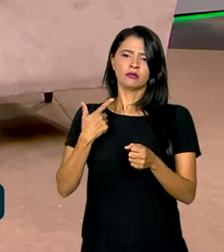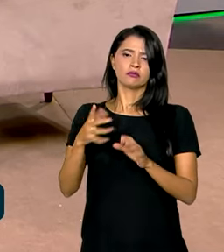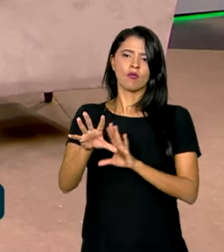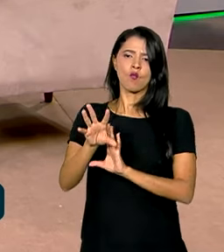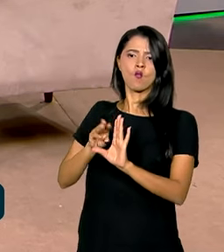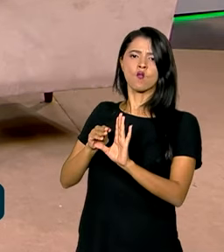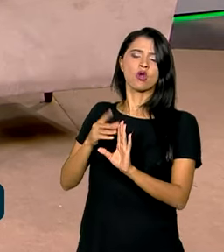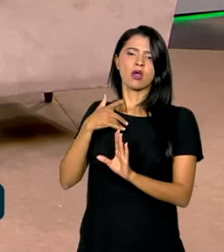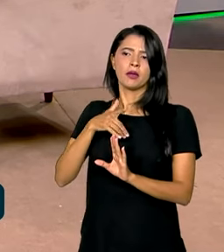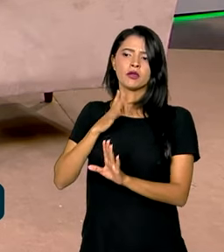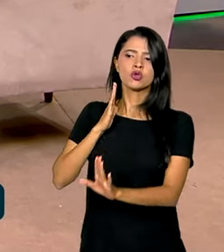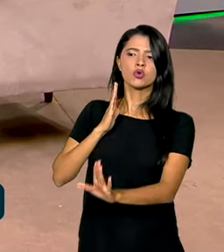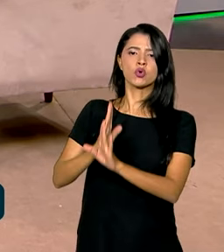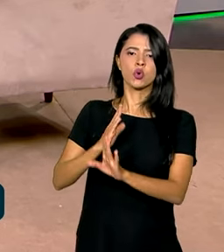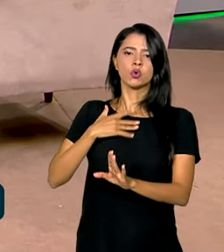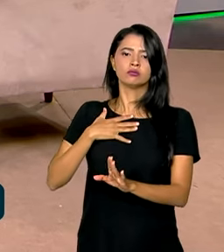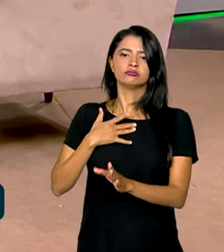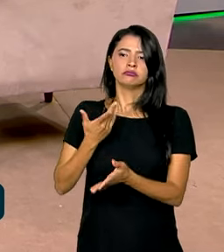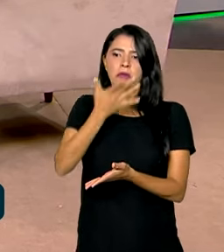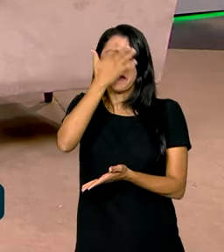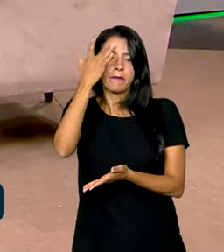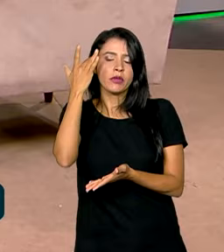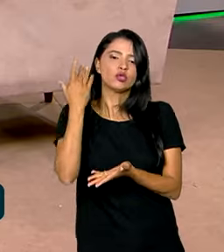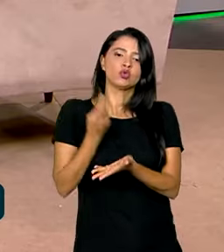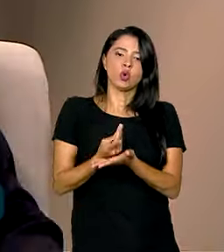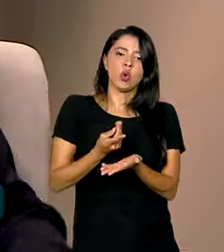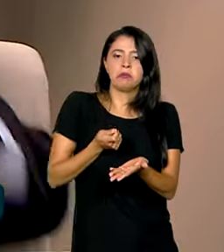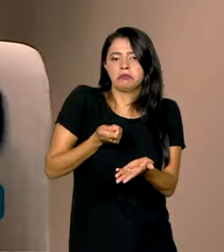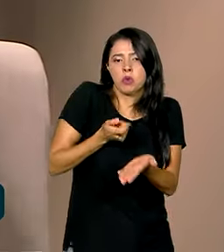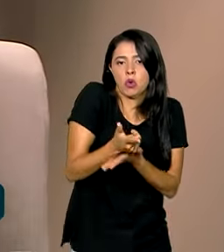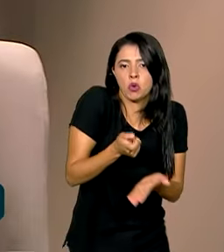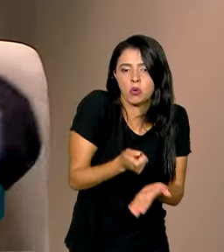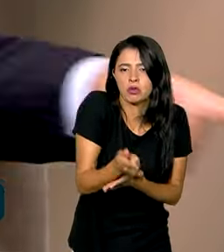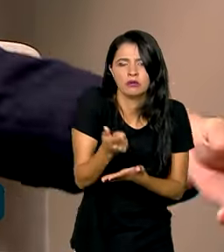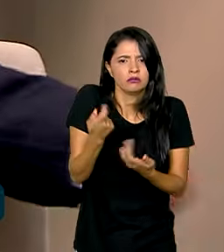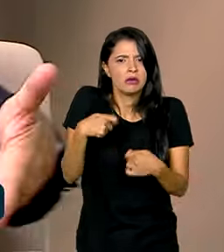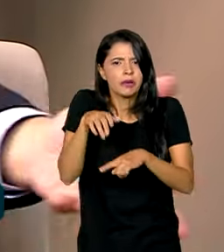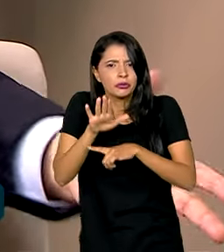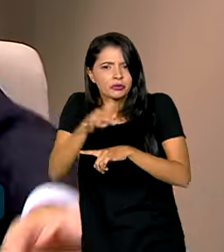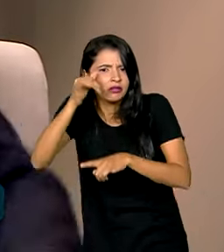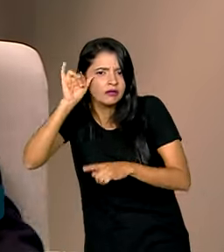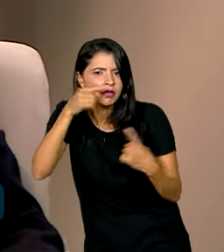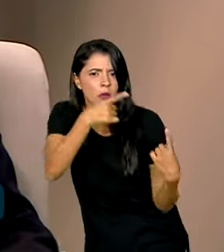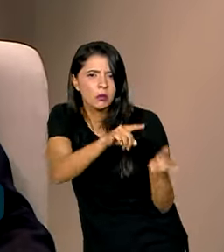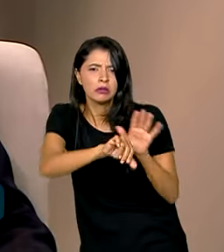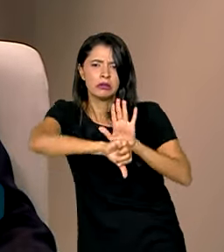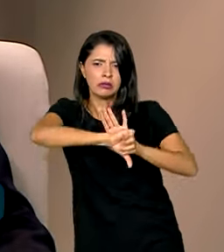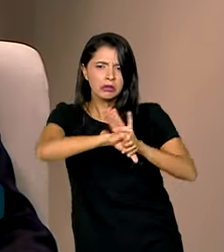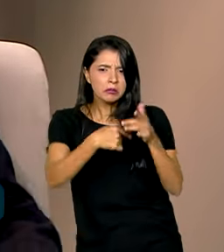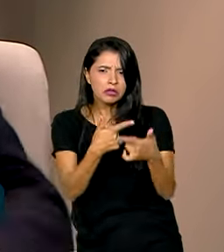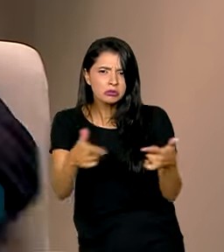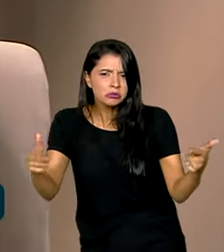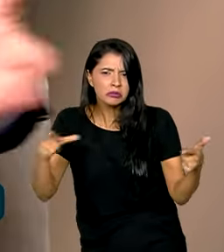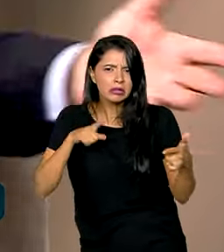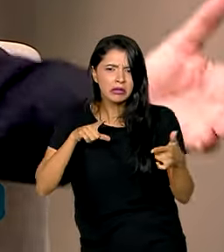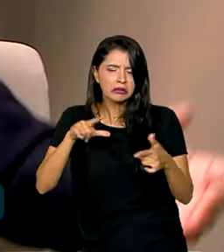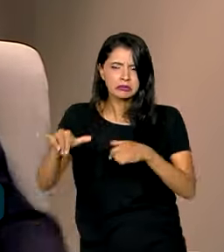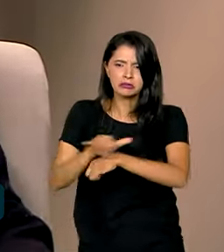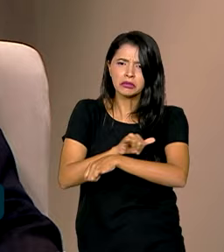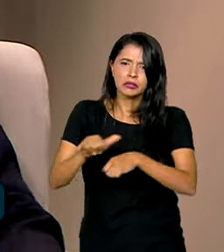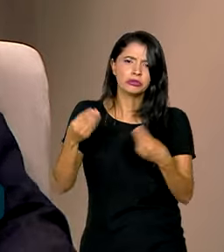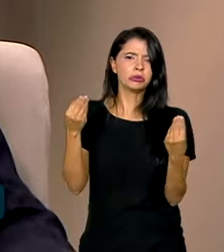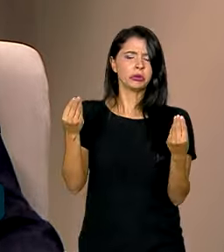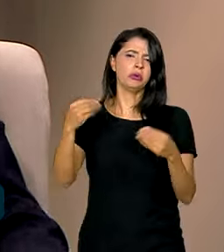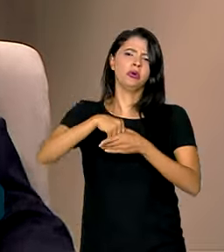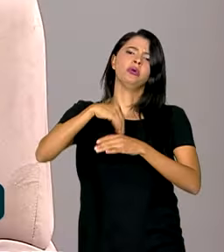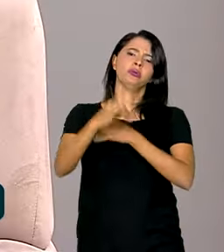haja filtro para identificar os hábitos de consumo das pessoas e não haja filtro para ajudar a prevenir e combater esse tipo de etos violento que está nos lares